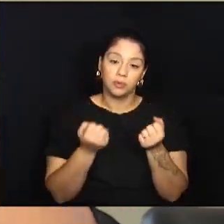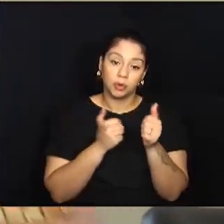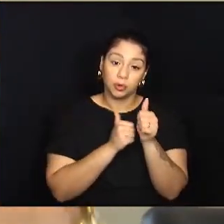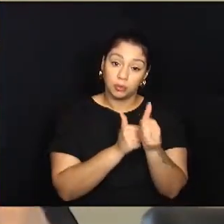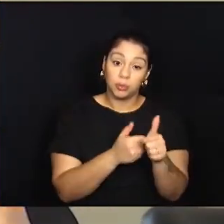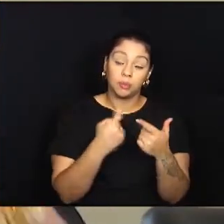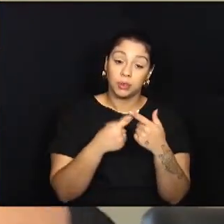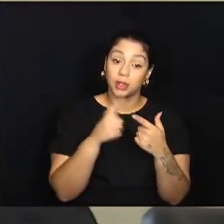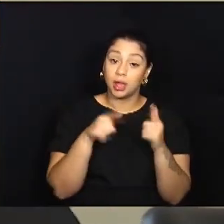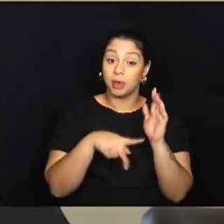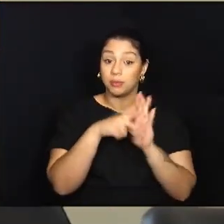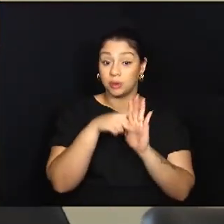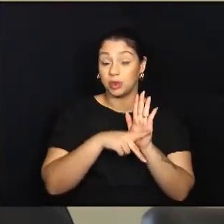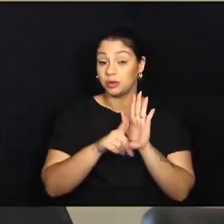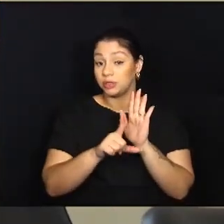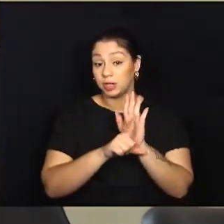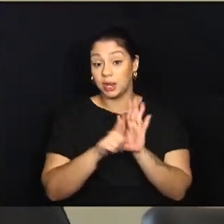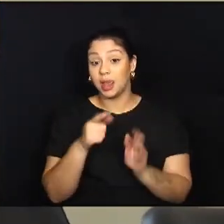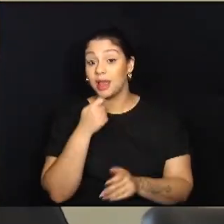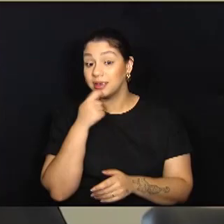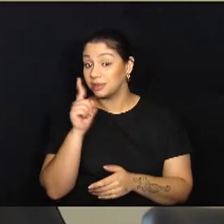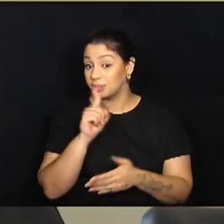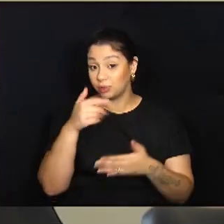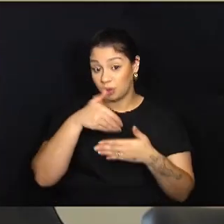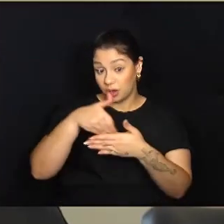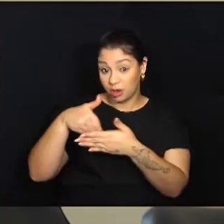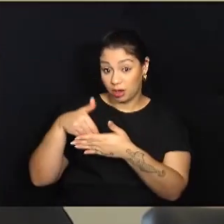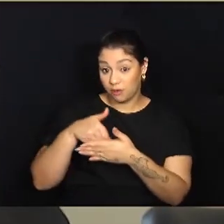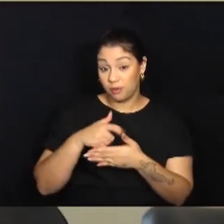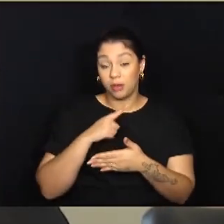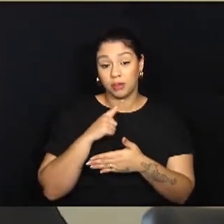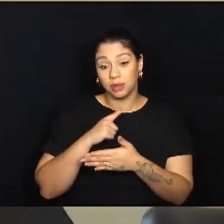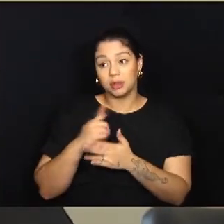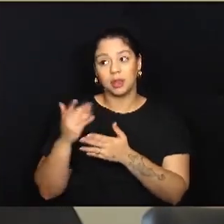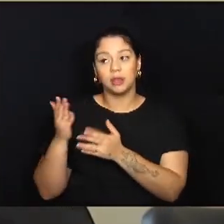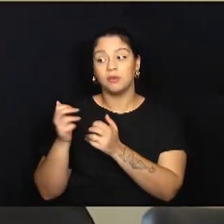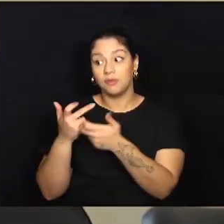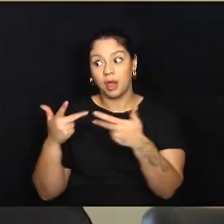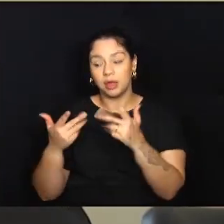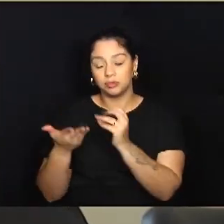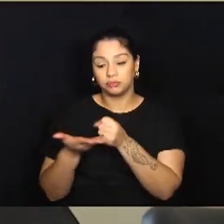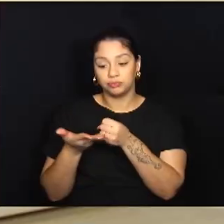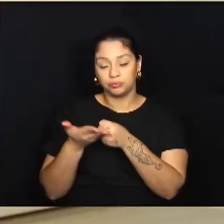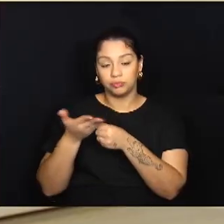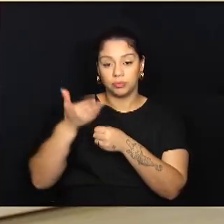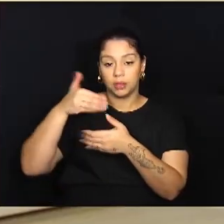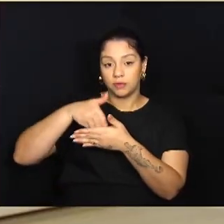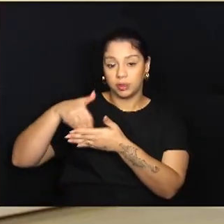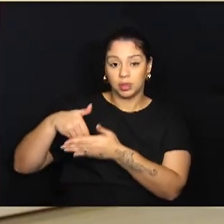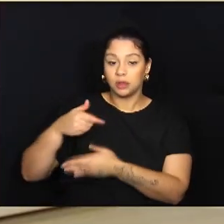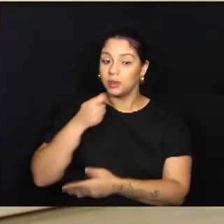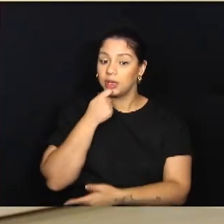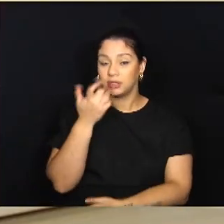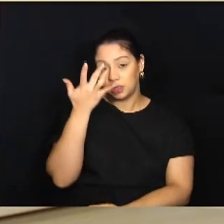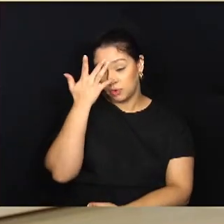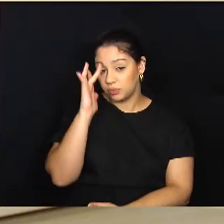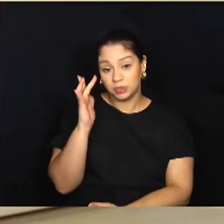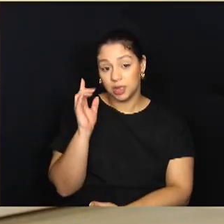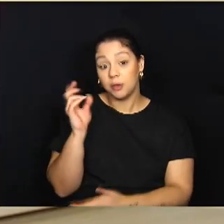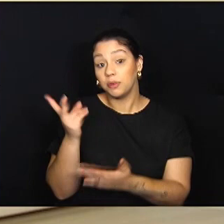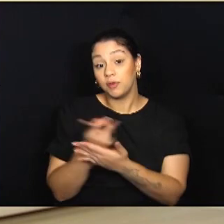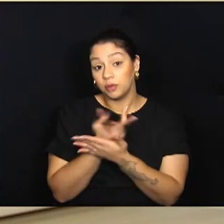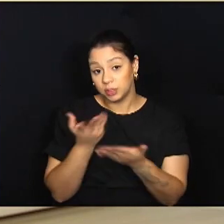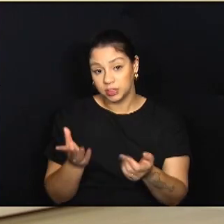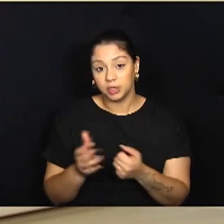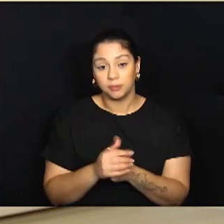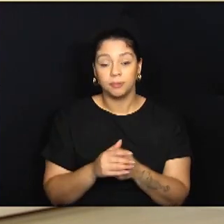lei, ainda não foi votado, vai ser votado em várias instâncias, e aí a gente ainda não sabe o que vai acontecer. A assessora enfatiza